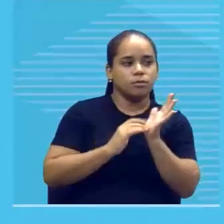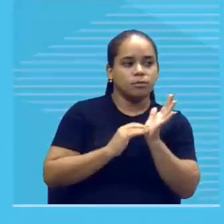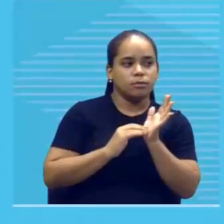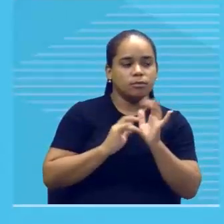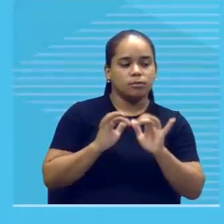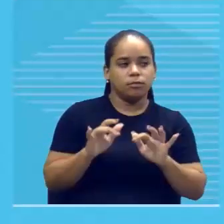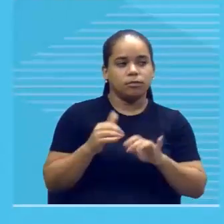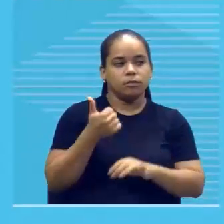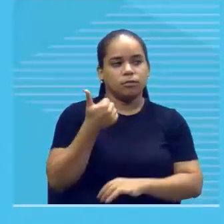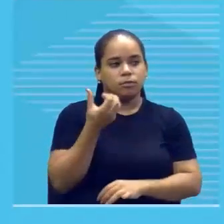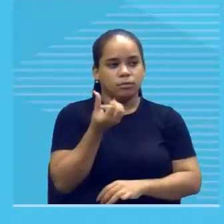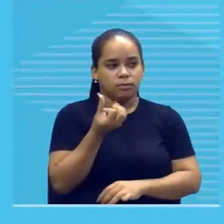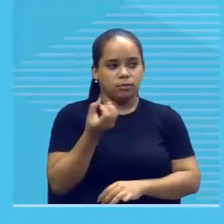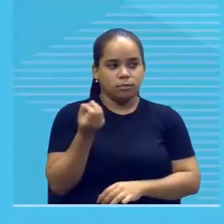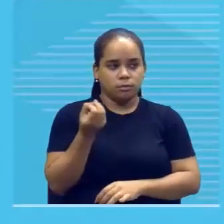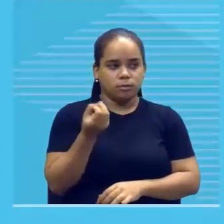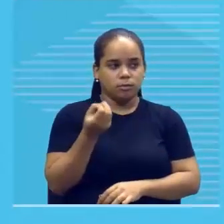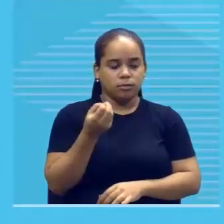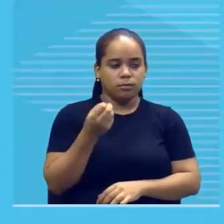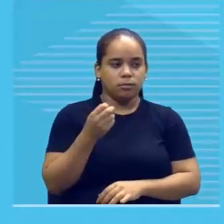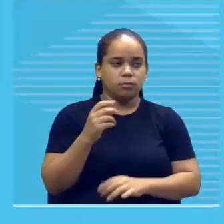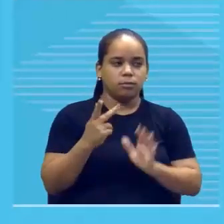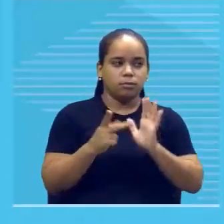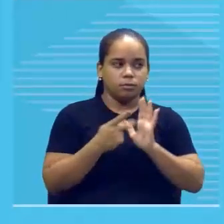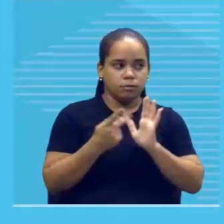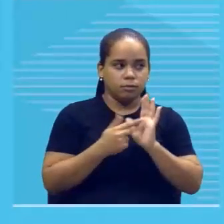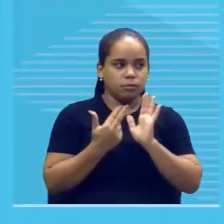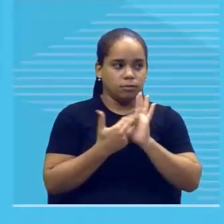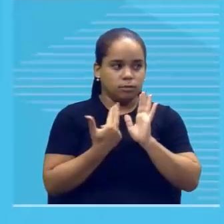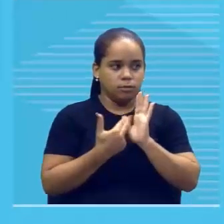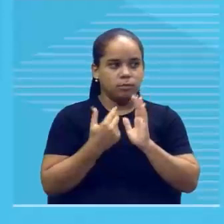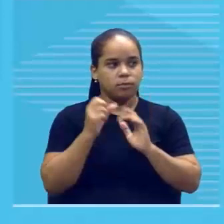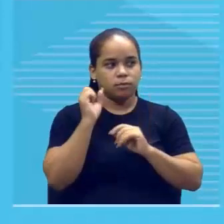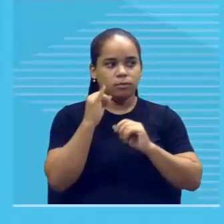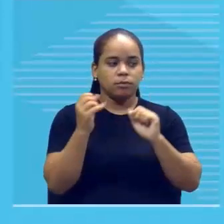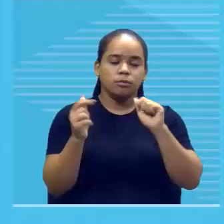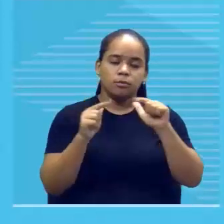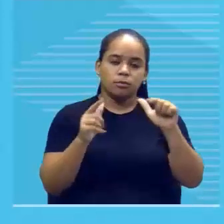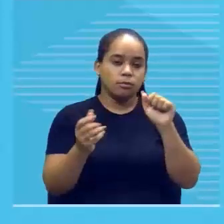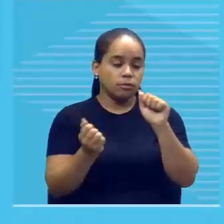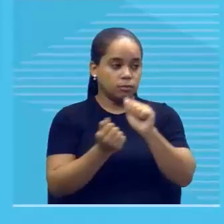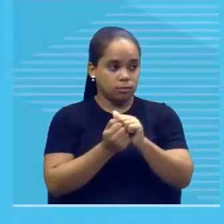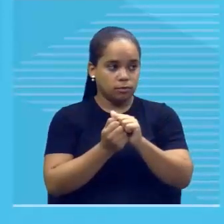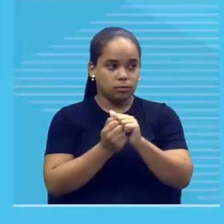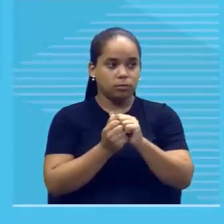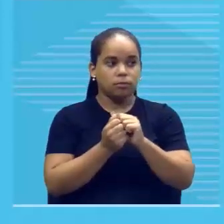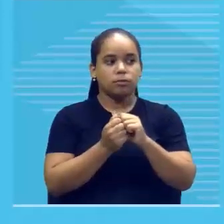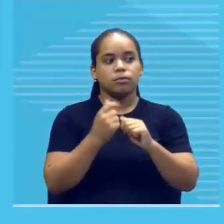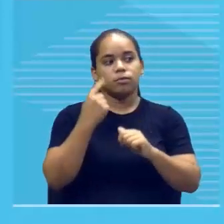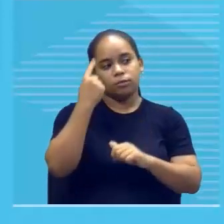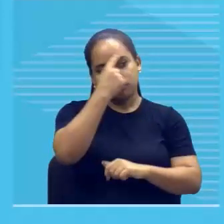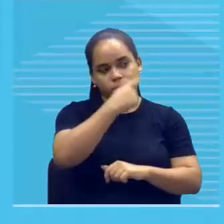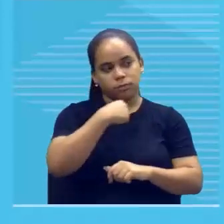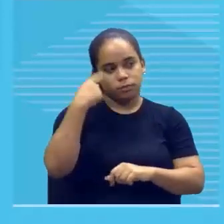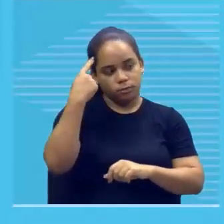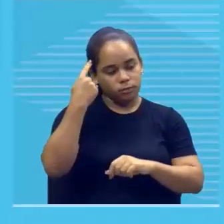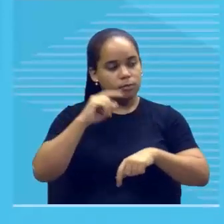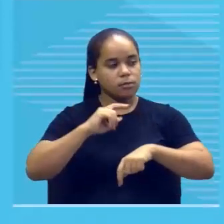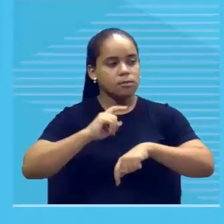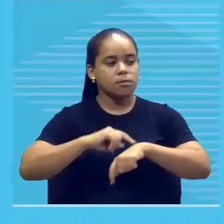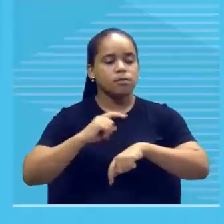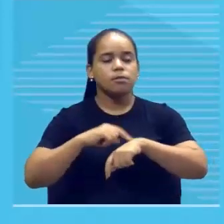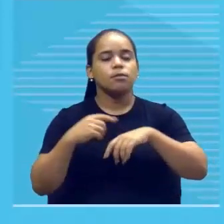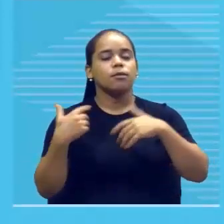de digitar 120 páginas de tal relatório se trabalharem juntos durante aí o tempo